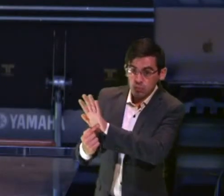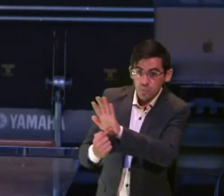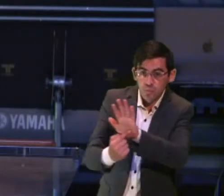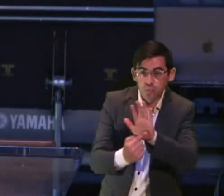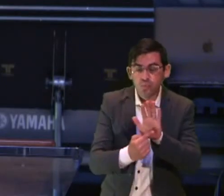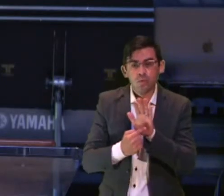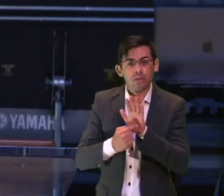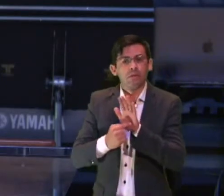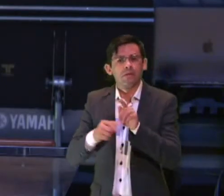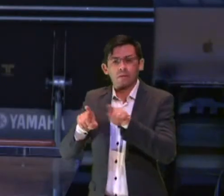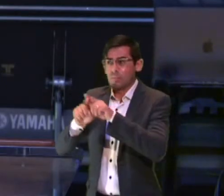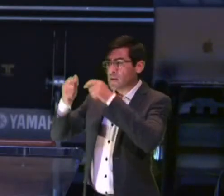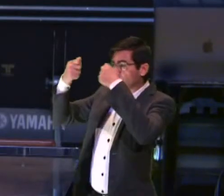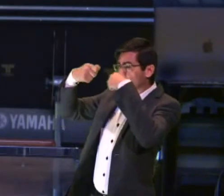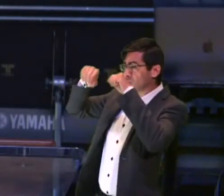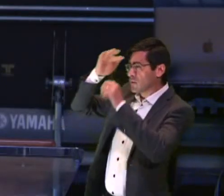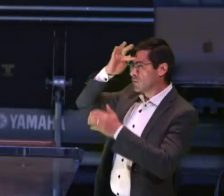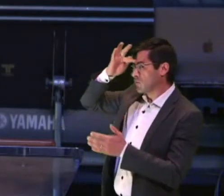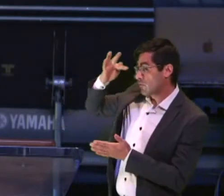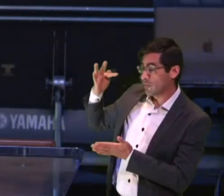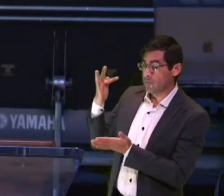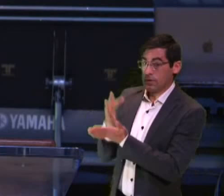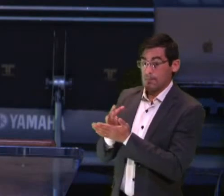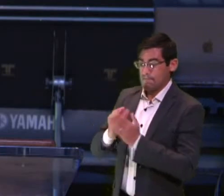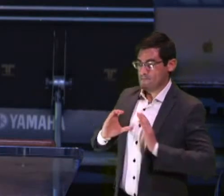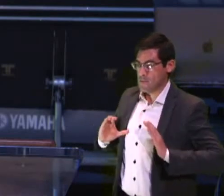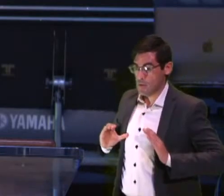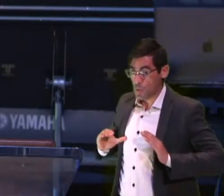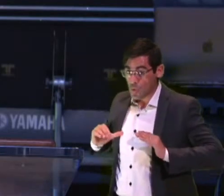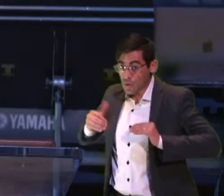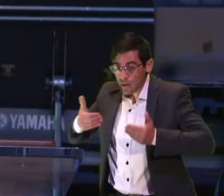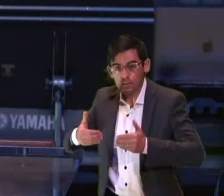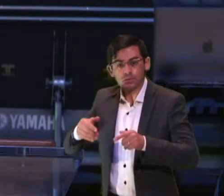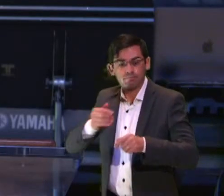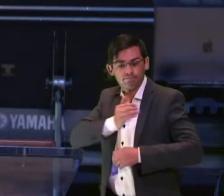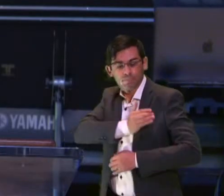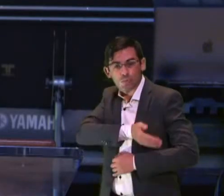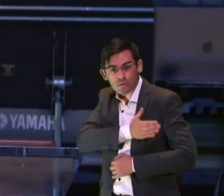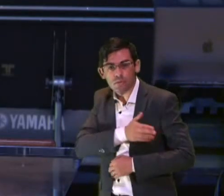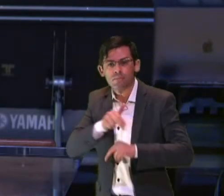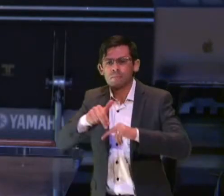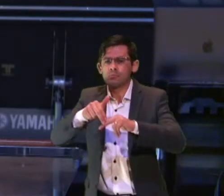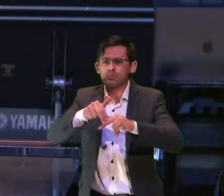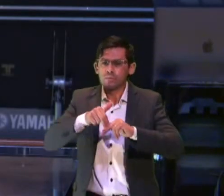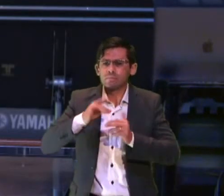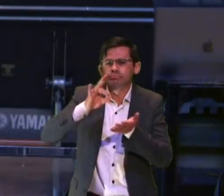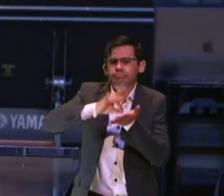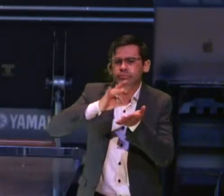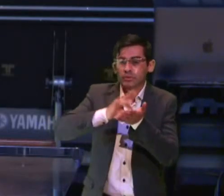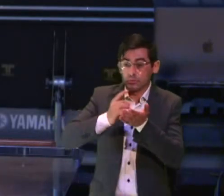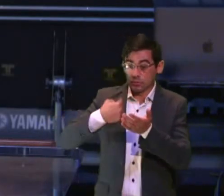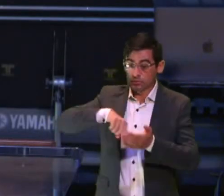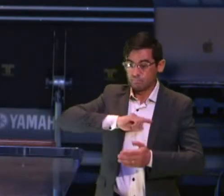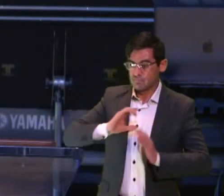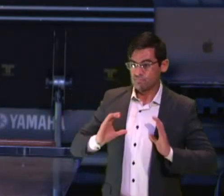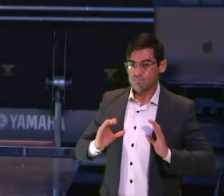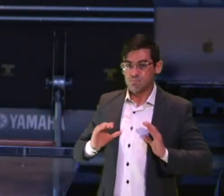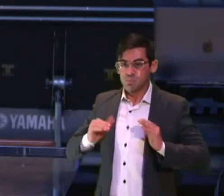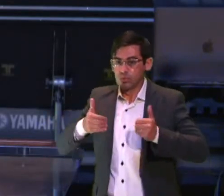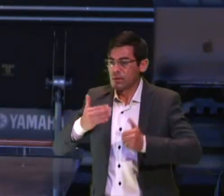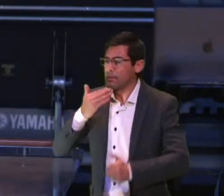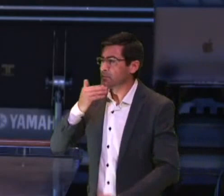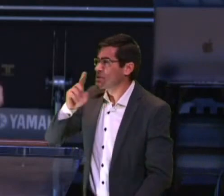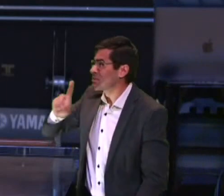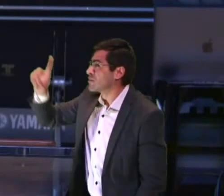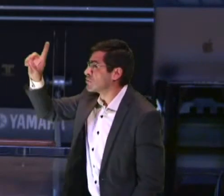gerando fé e ousadia no nosso coração. E por isso começamos a ousar e